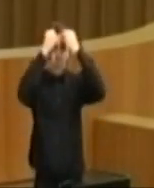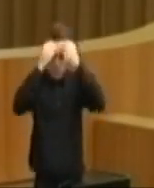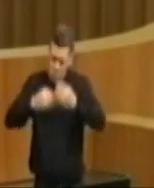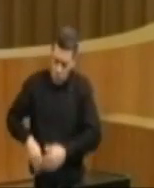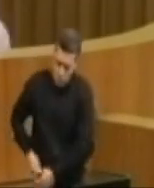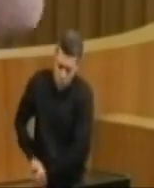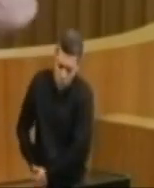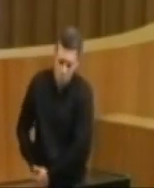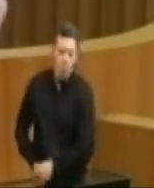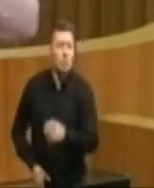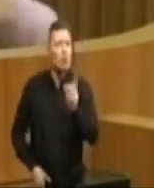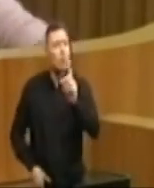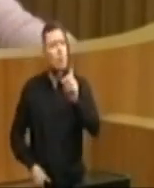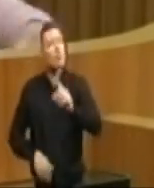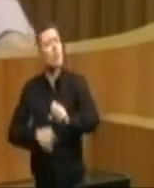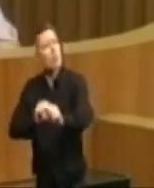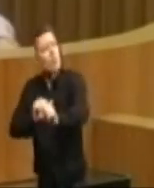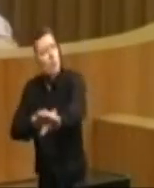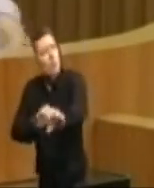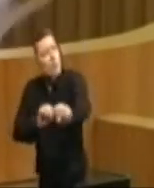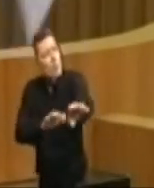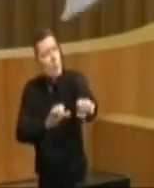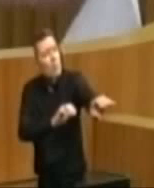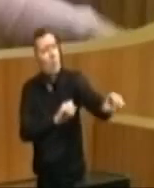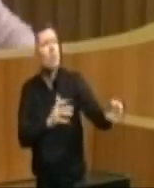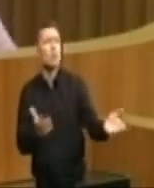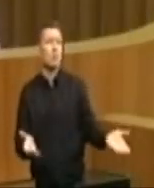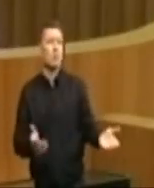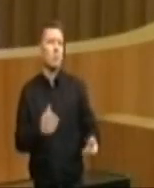não. É para ele levar para a sala de aula dele, para dar aula que preste